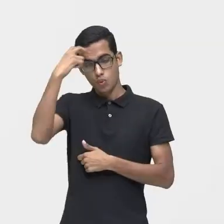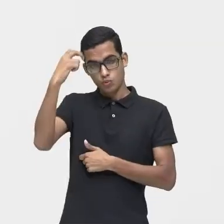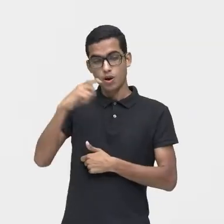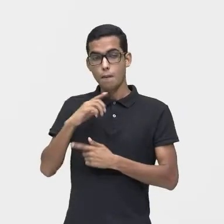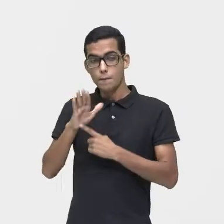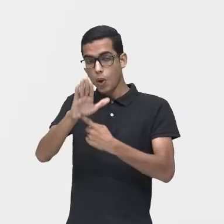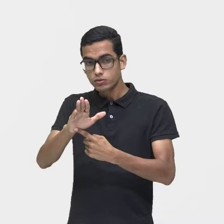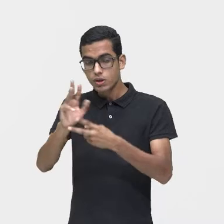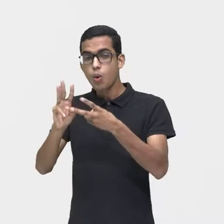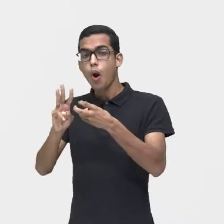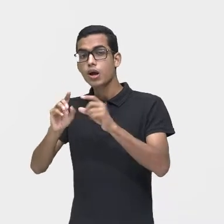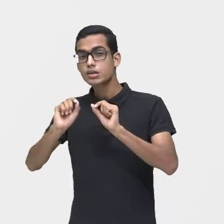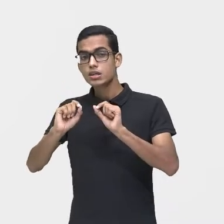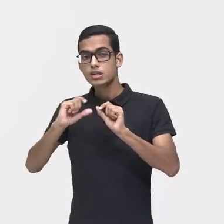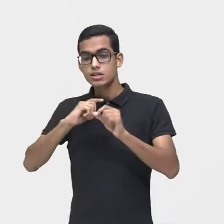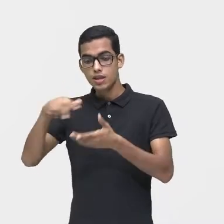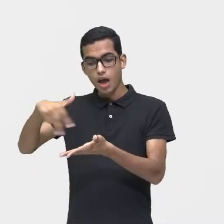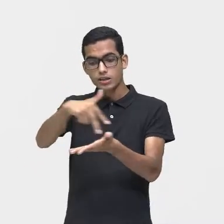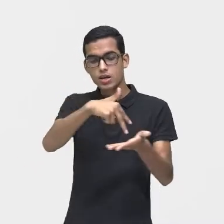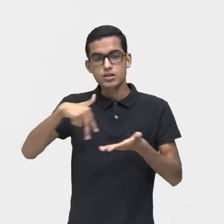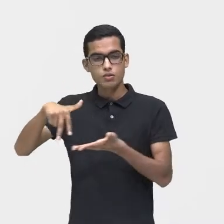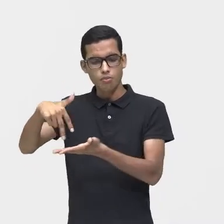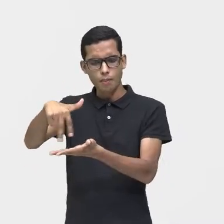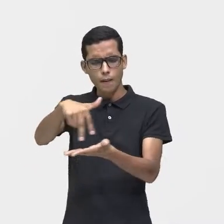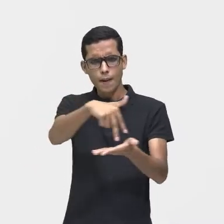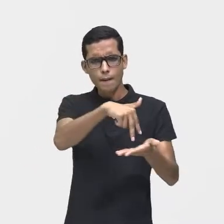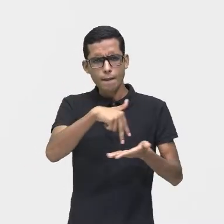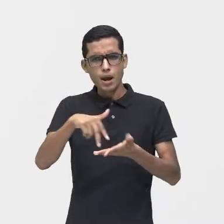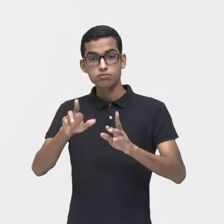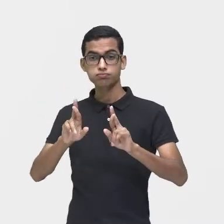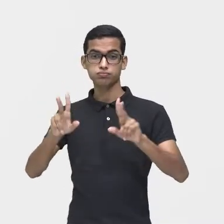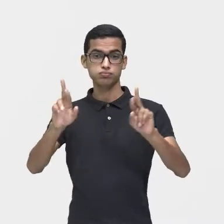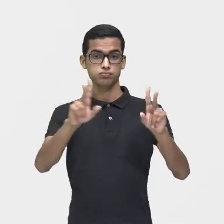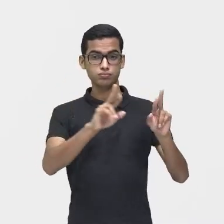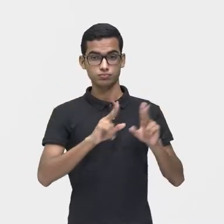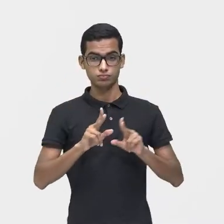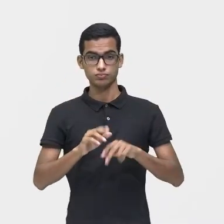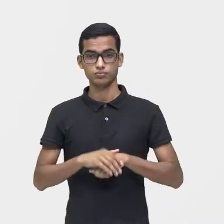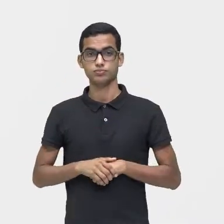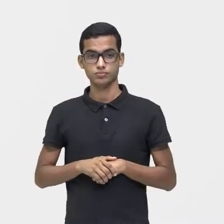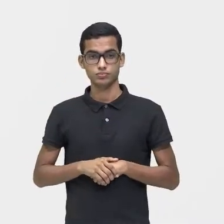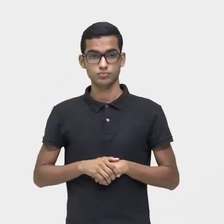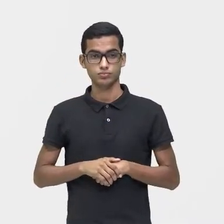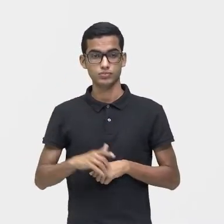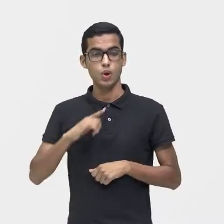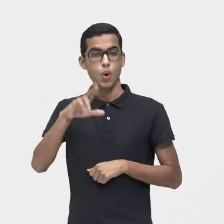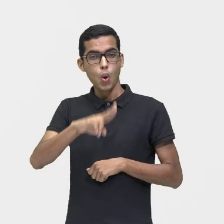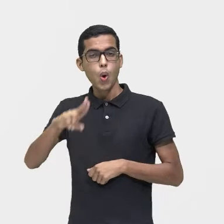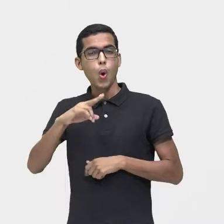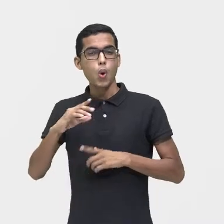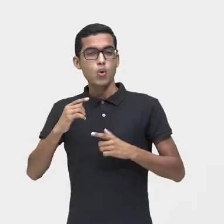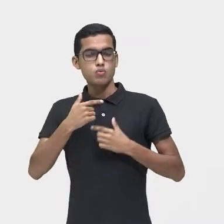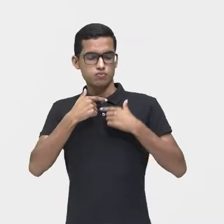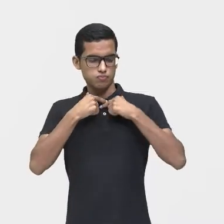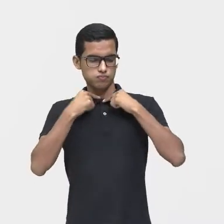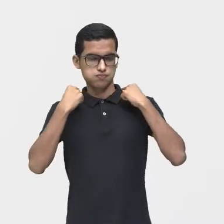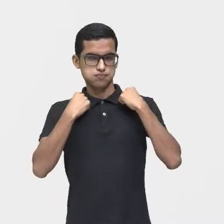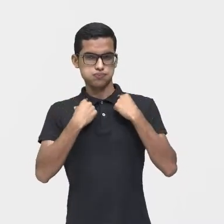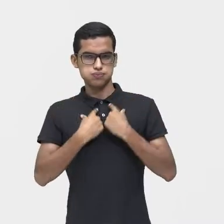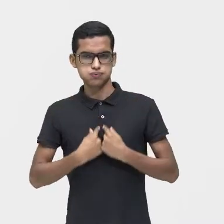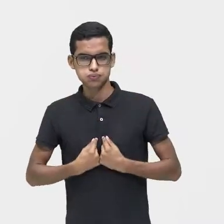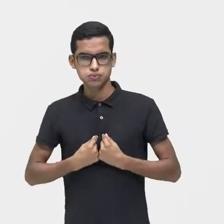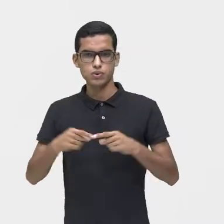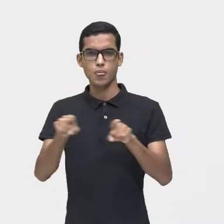Vários são os apetrechos utilizados, desde colares e amuletos, até máscaras e